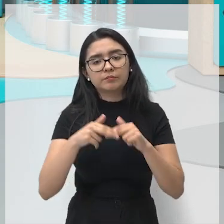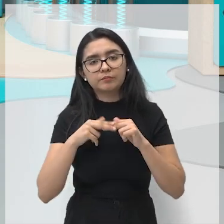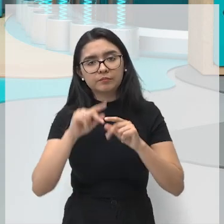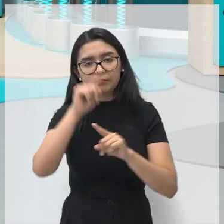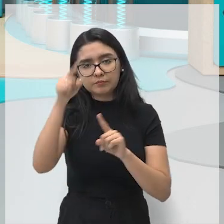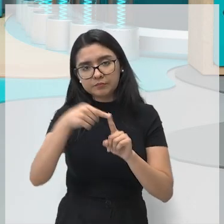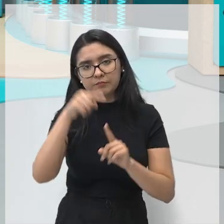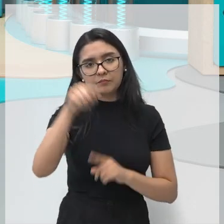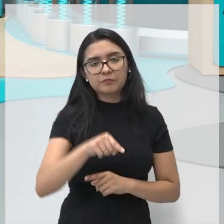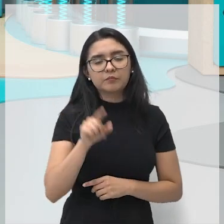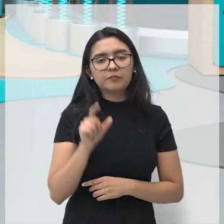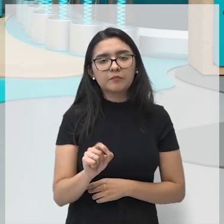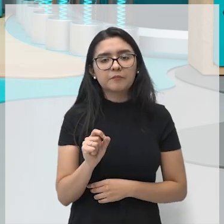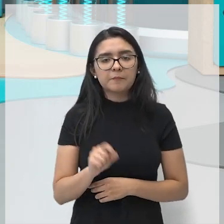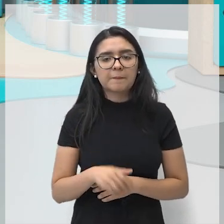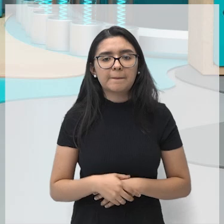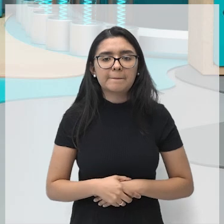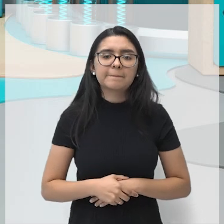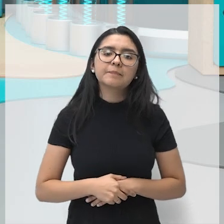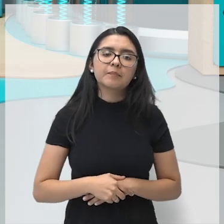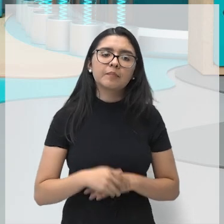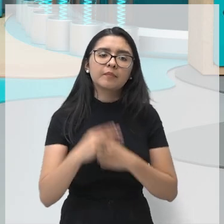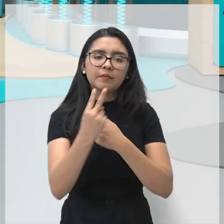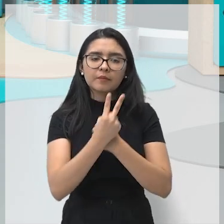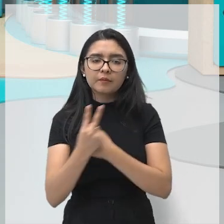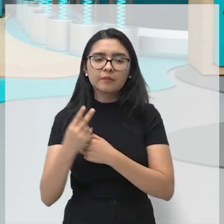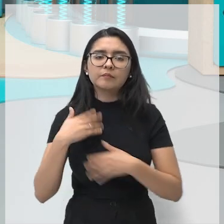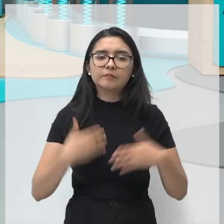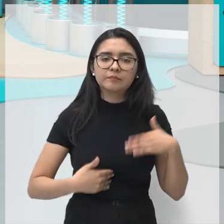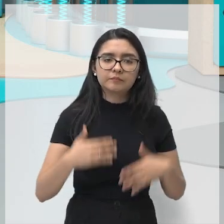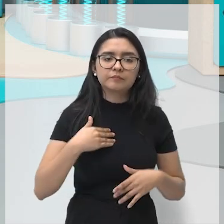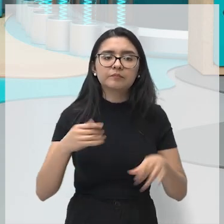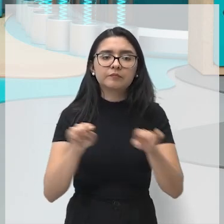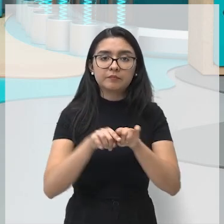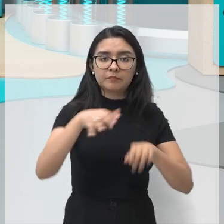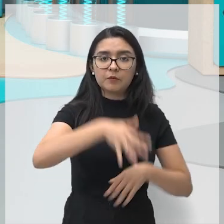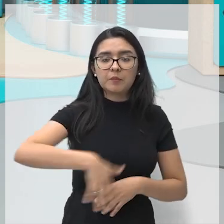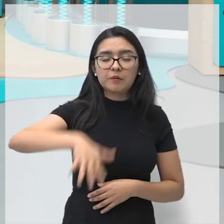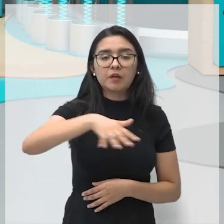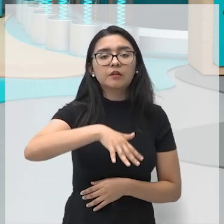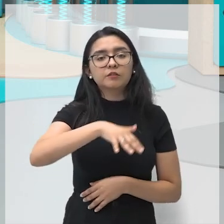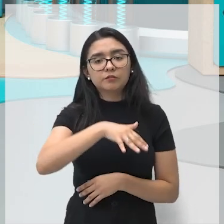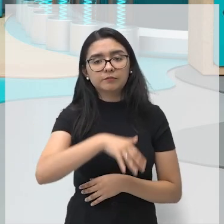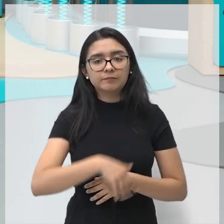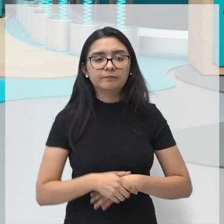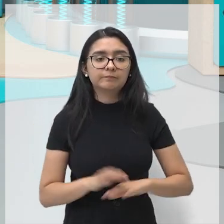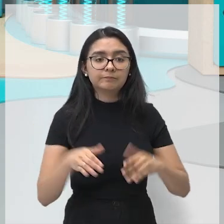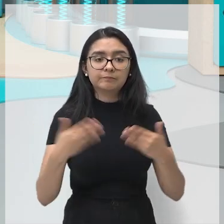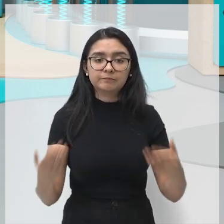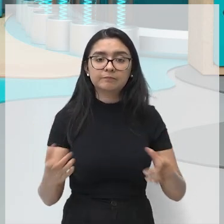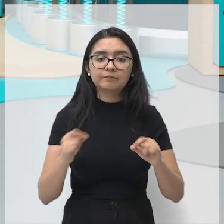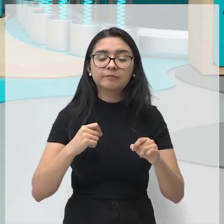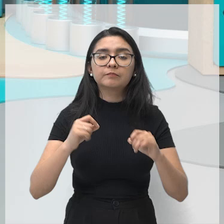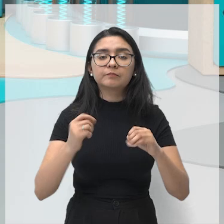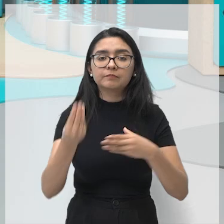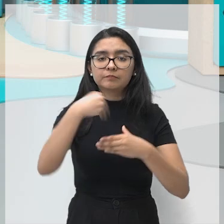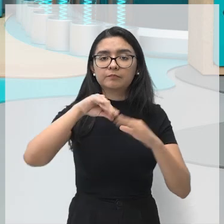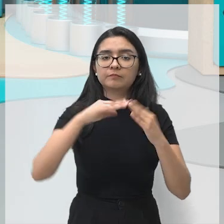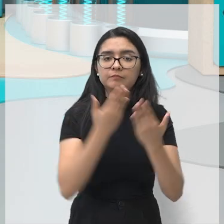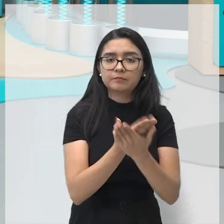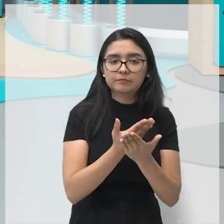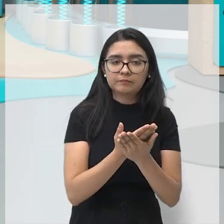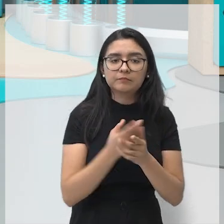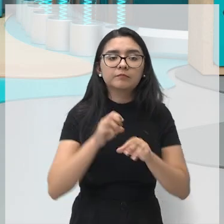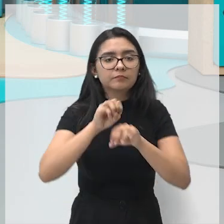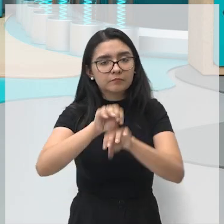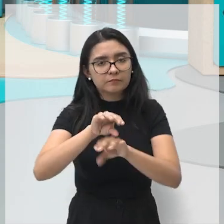é sempre a integridade física e o ambiente, ok? Nas escolas, olha só,